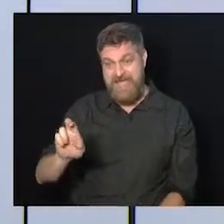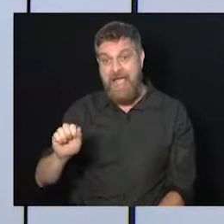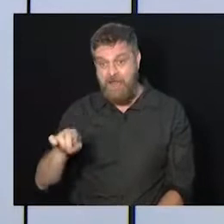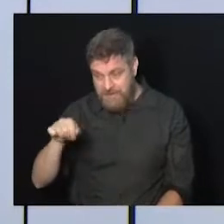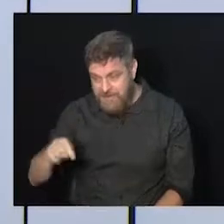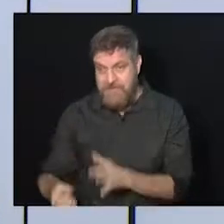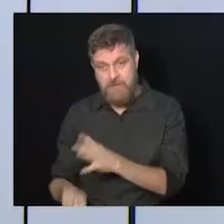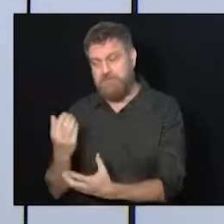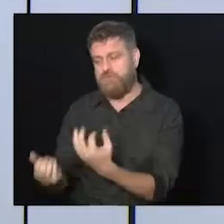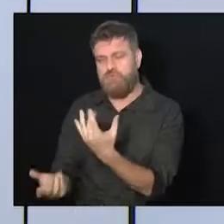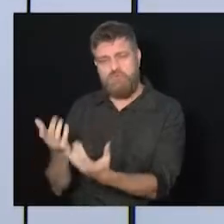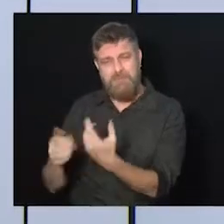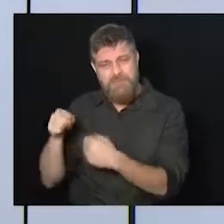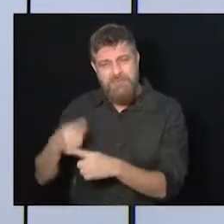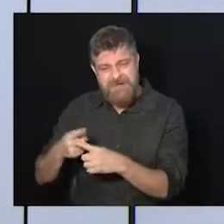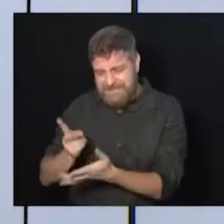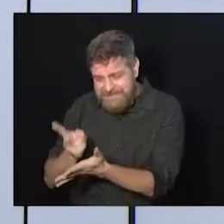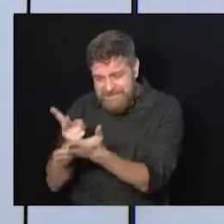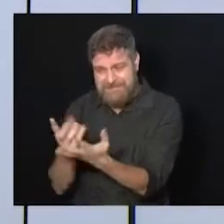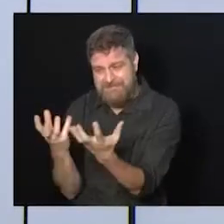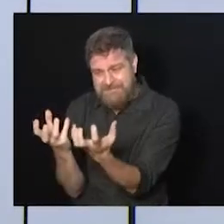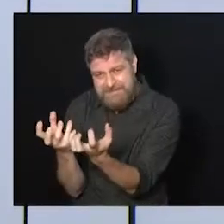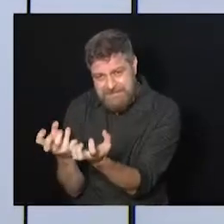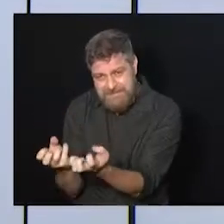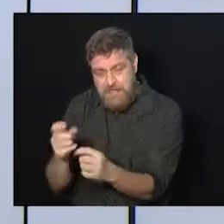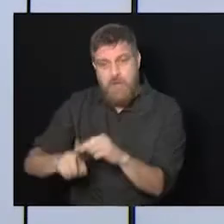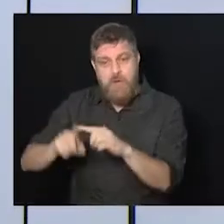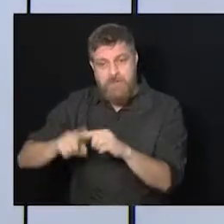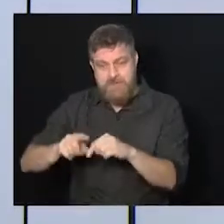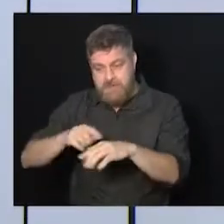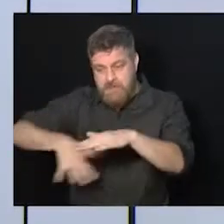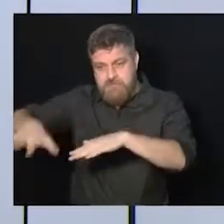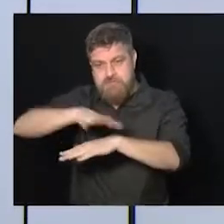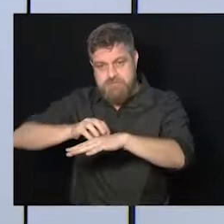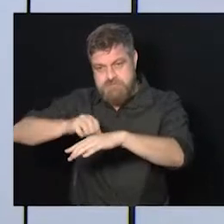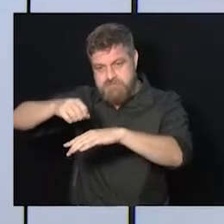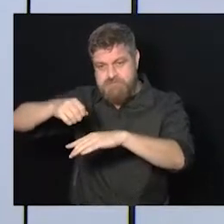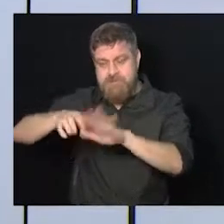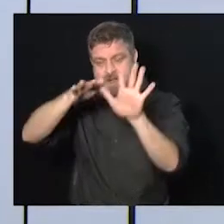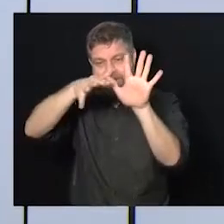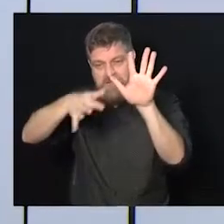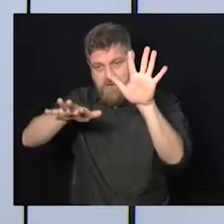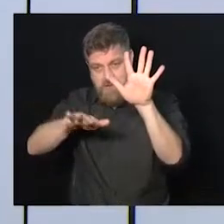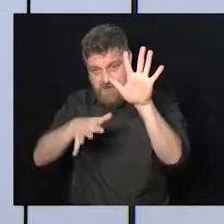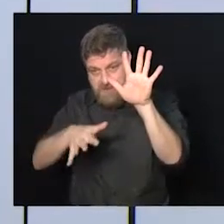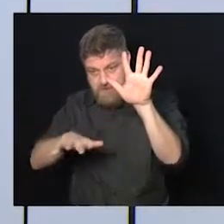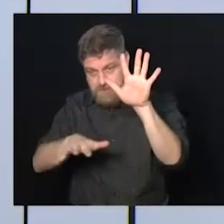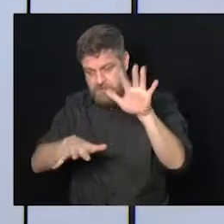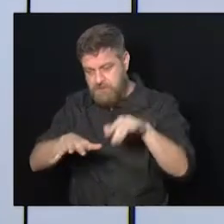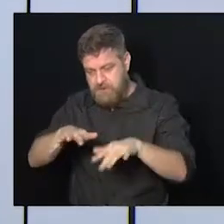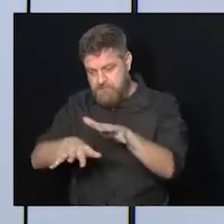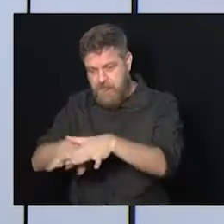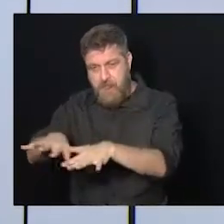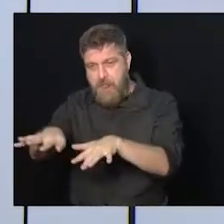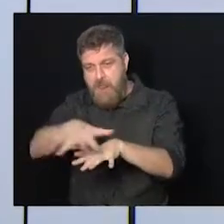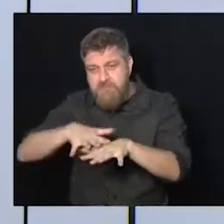parte, porque como ele é muito seco, essa matéria orgânica fica retida na forma de folhas, né, no solo, e o